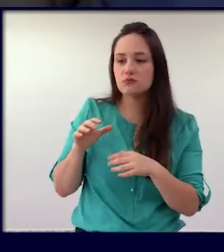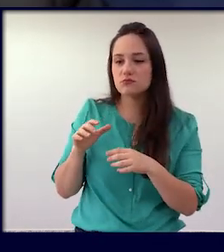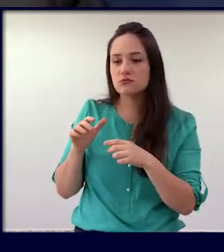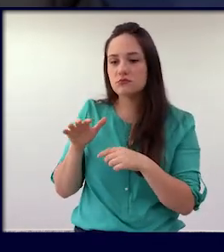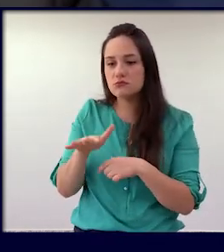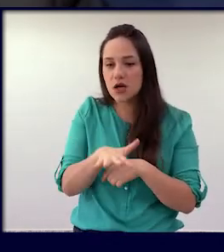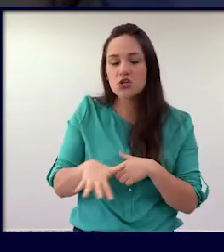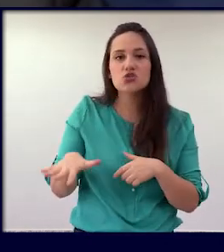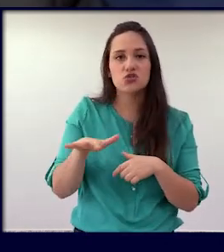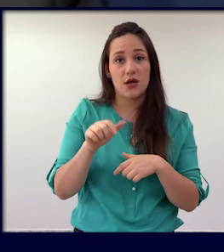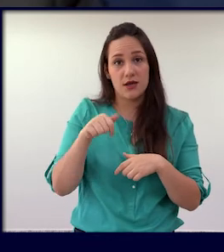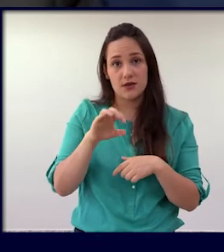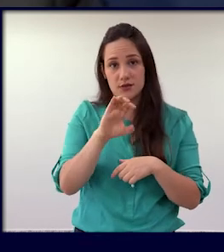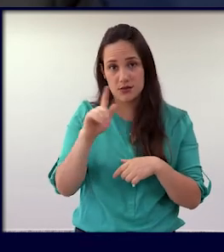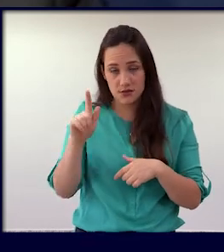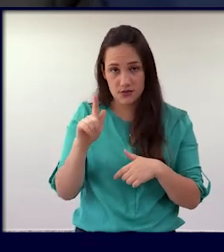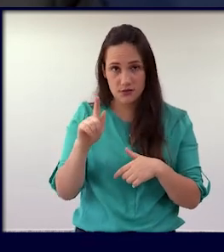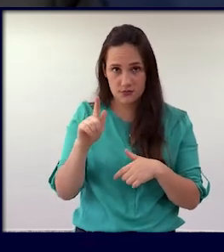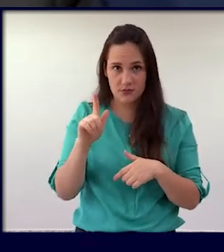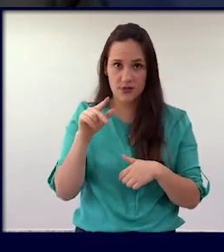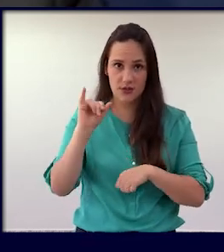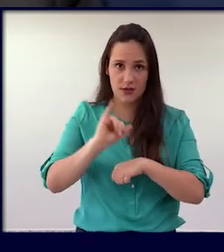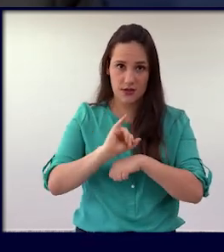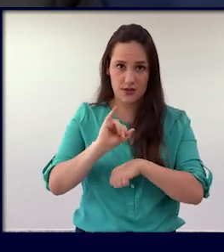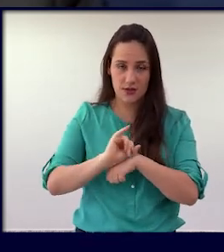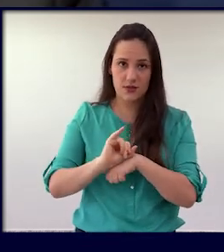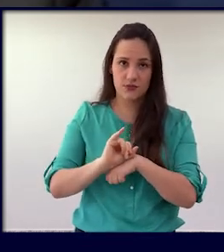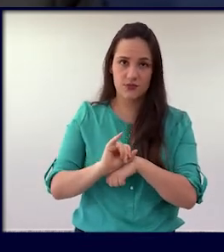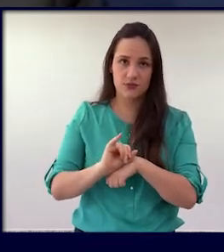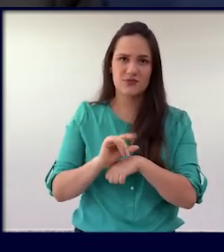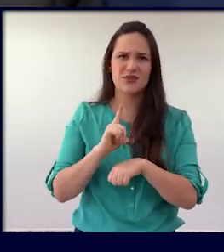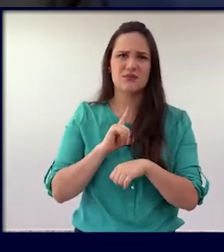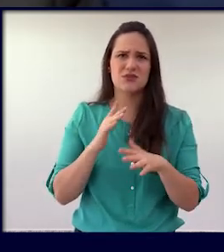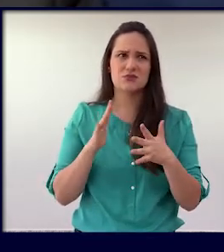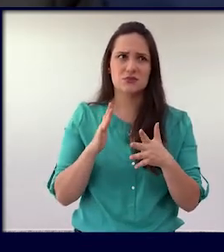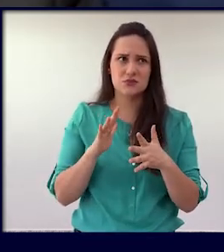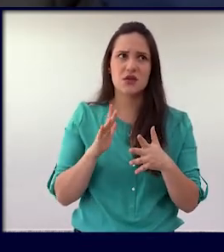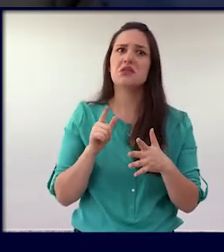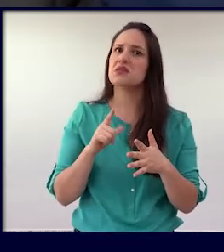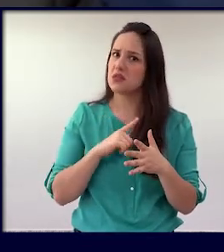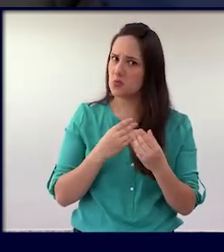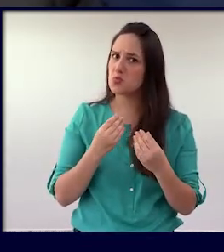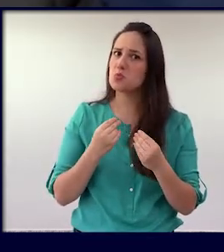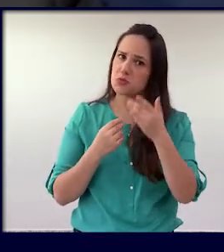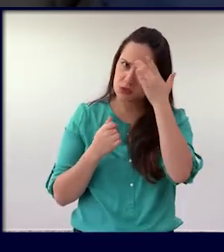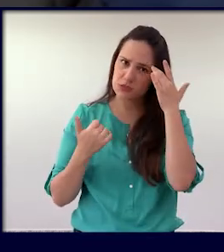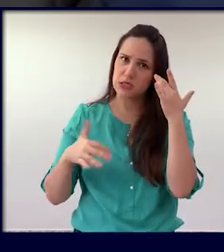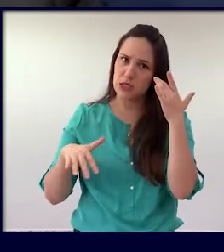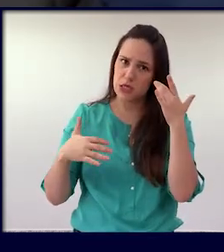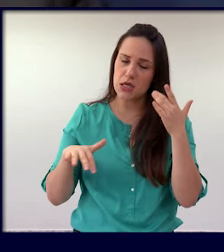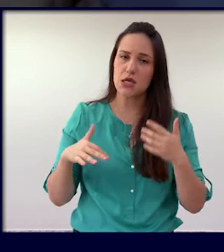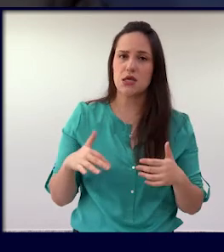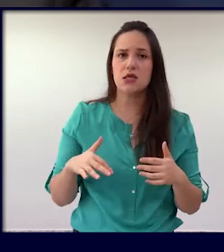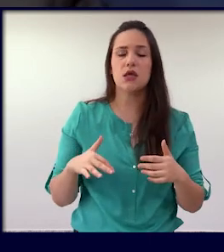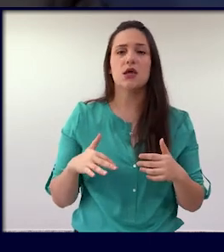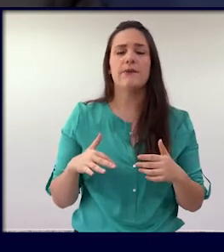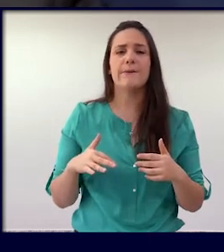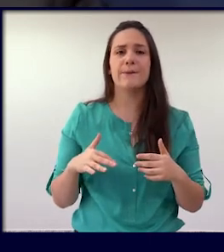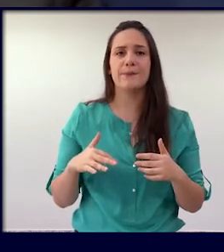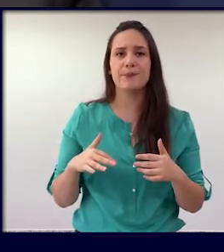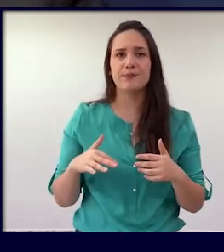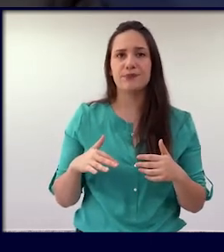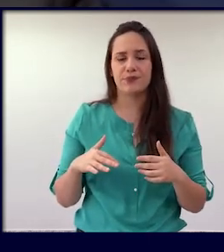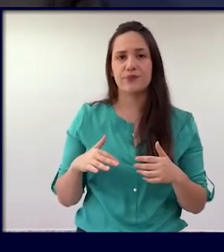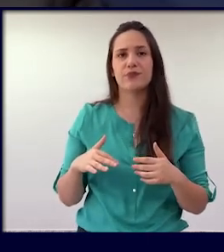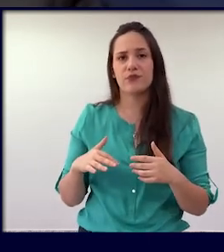municípios, em todas as zonas eleitorais. Em Campo Grande, que é a capital, nós teremos o maior